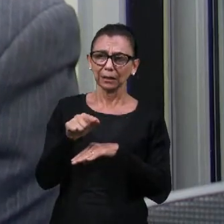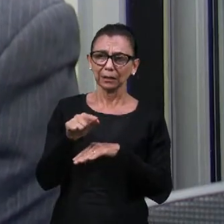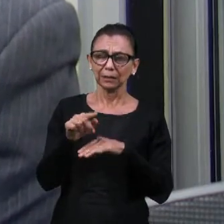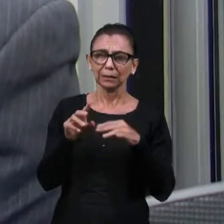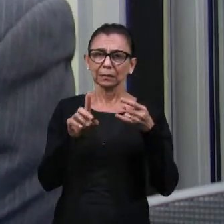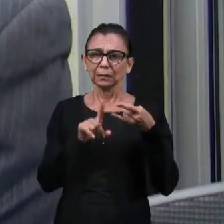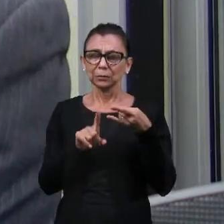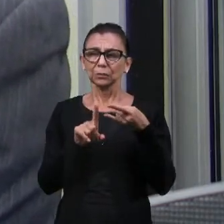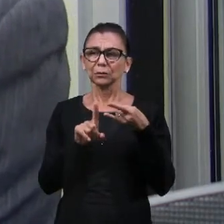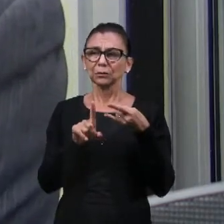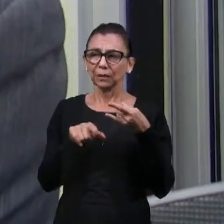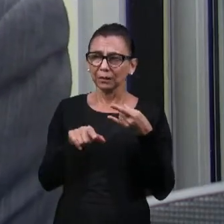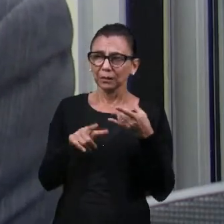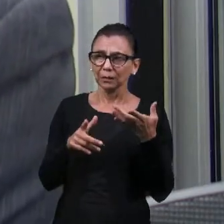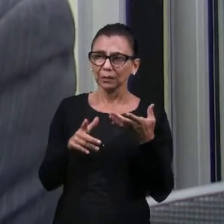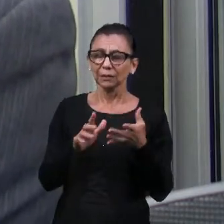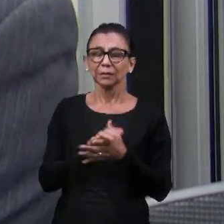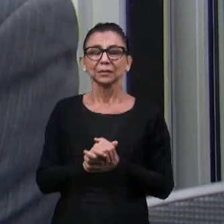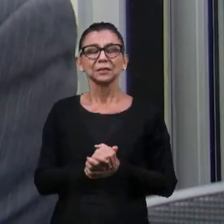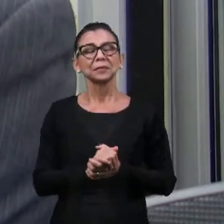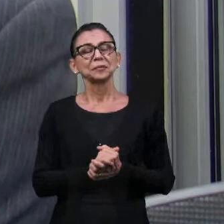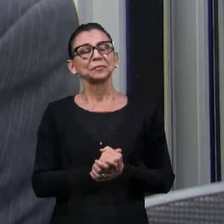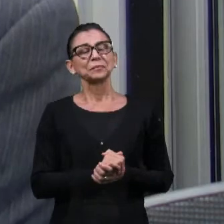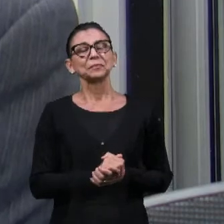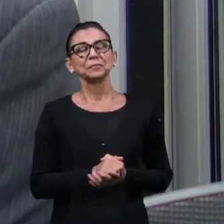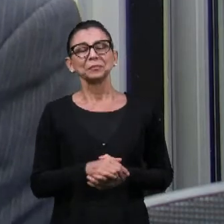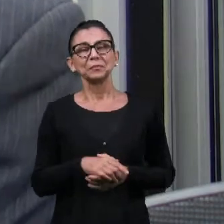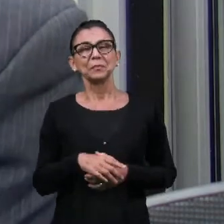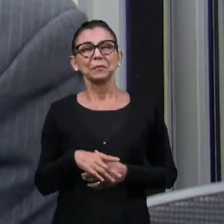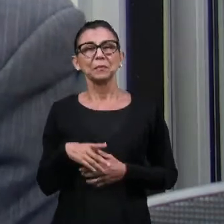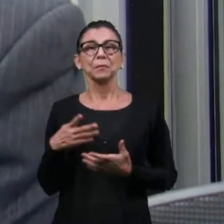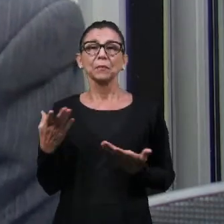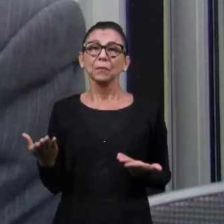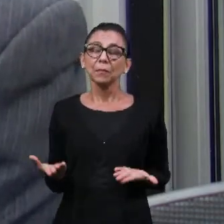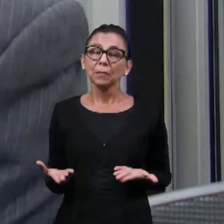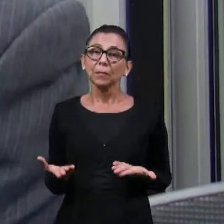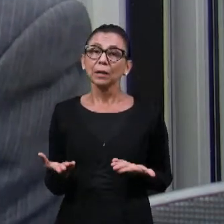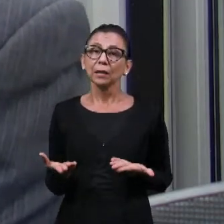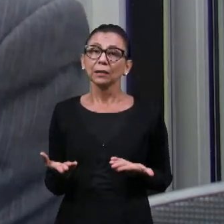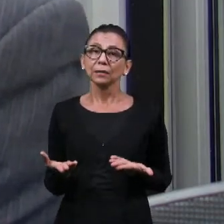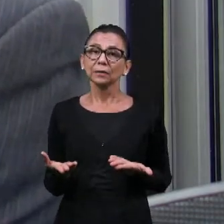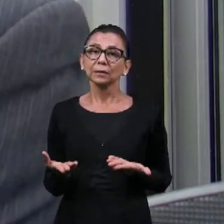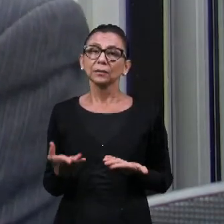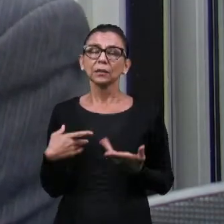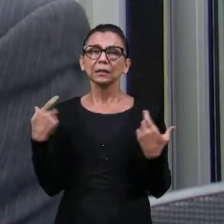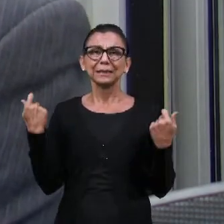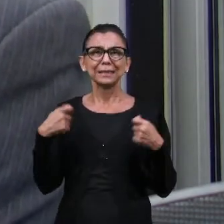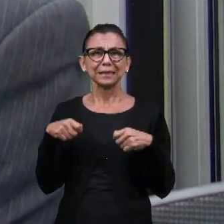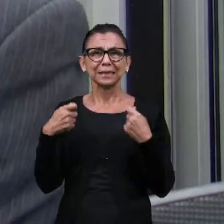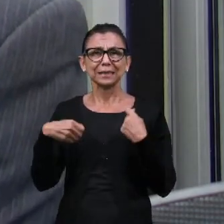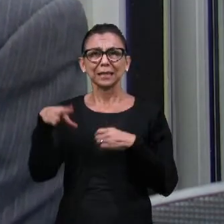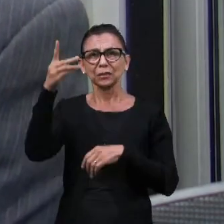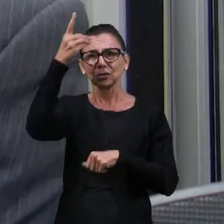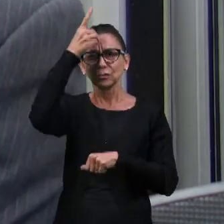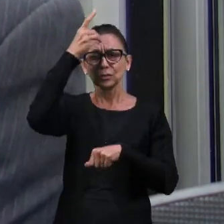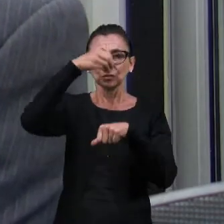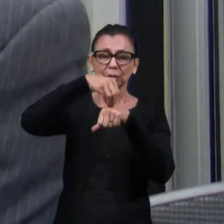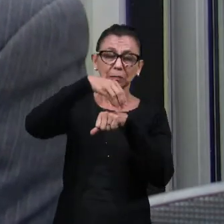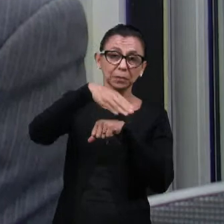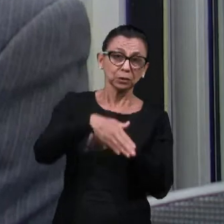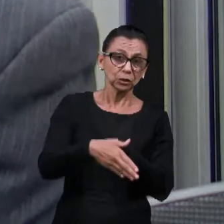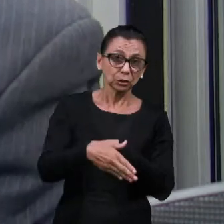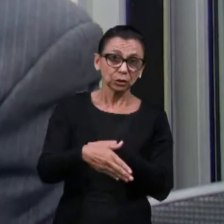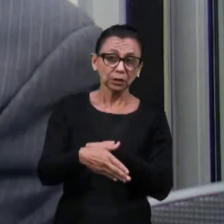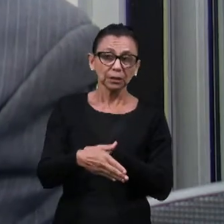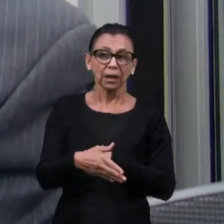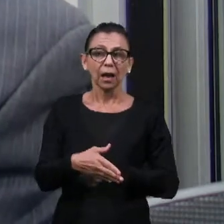de nós trazermos uma palavra, a manifestação de um dom espiritual, e ter a certeza de que a ovelha, ela